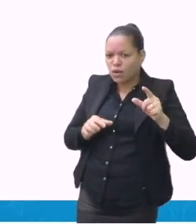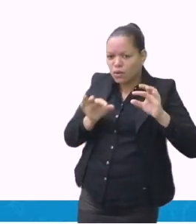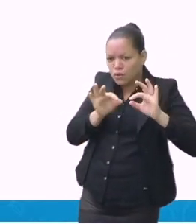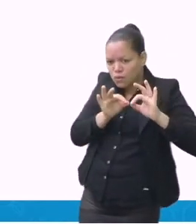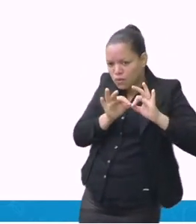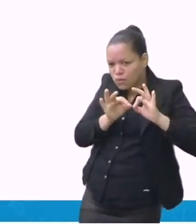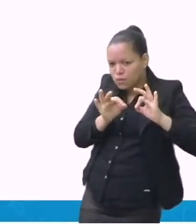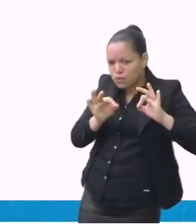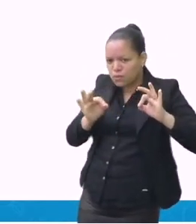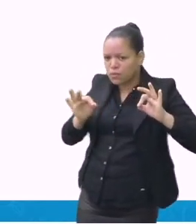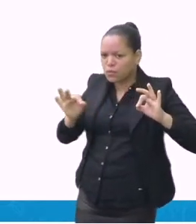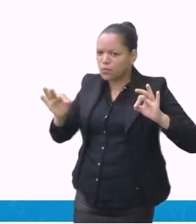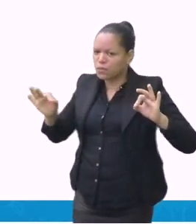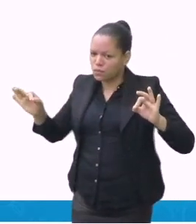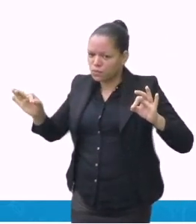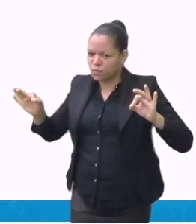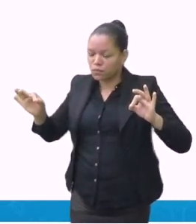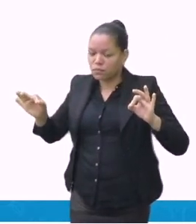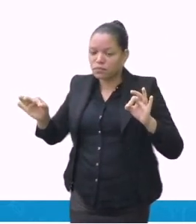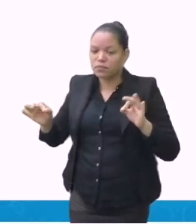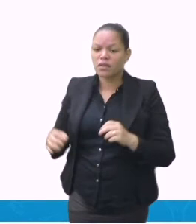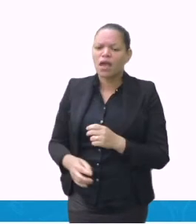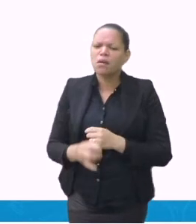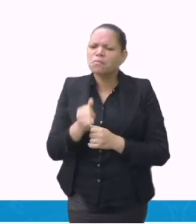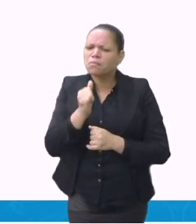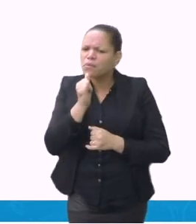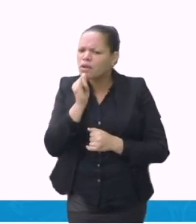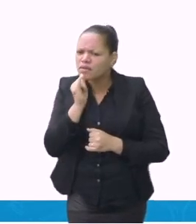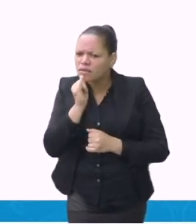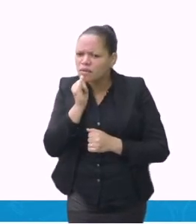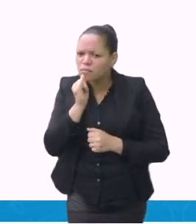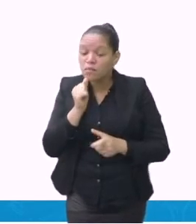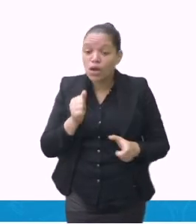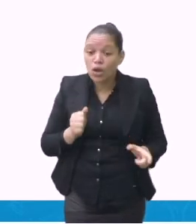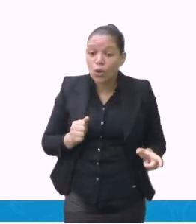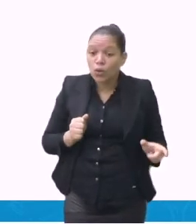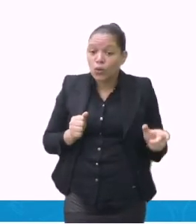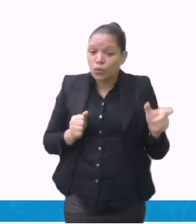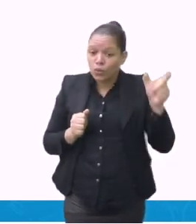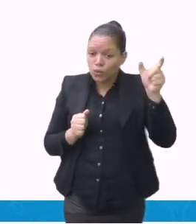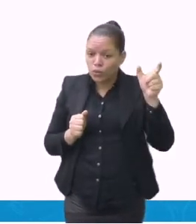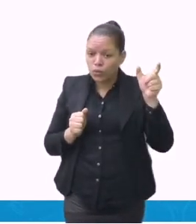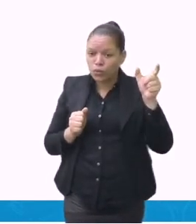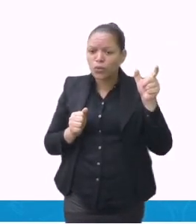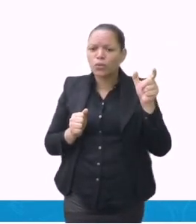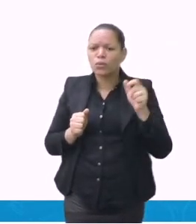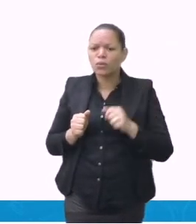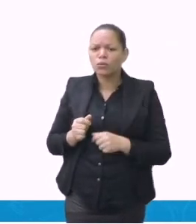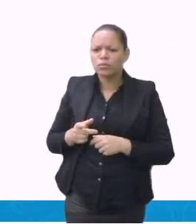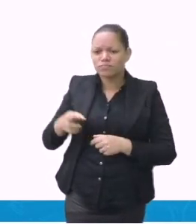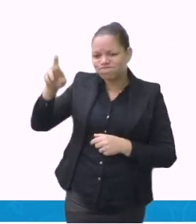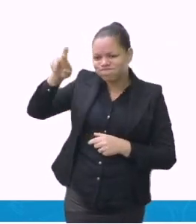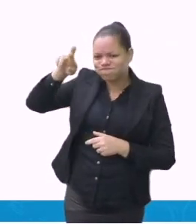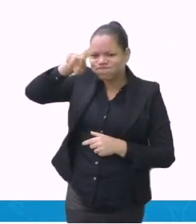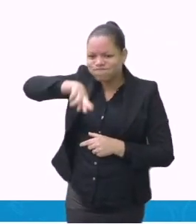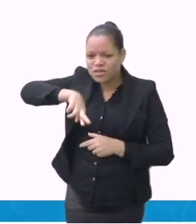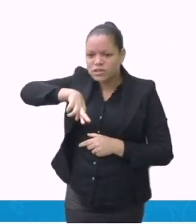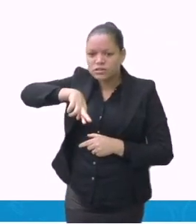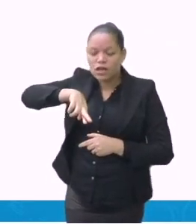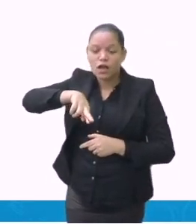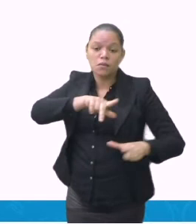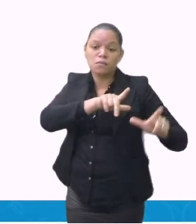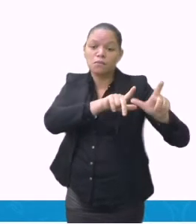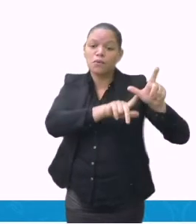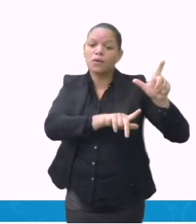Então, vamos ver aqui, ó. Primeira coluna, segunda, terceira, quarta, quinta, sexta, 7ª. Ela tem que desenhar, então, na